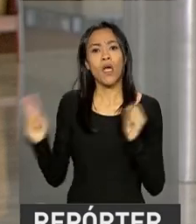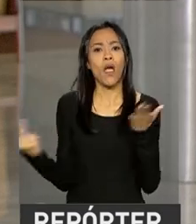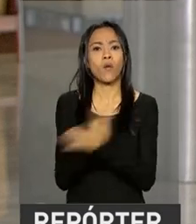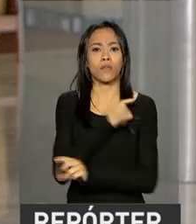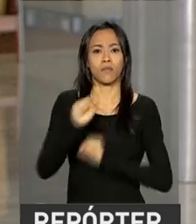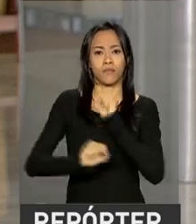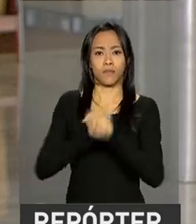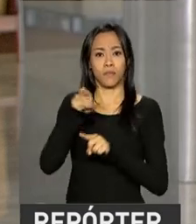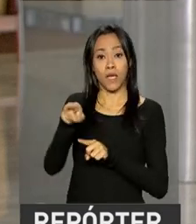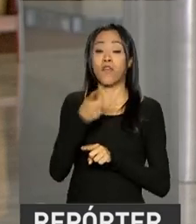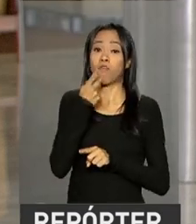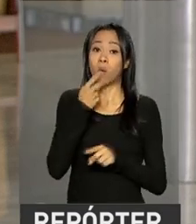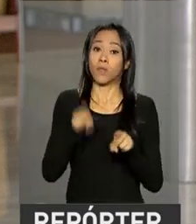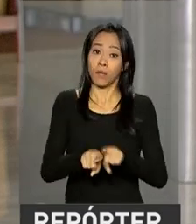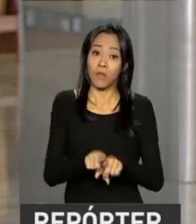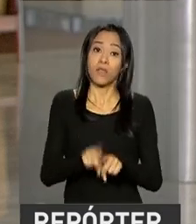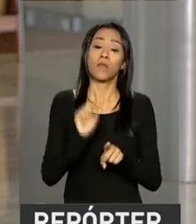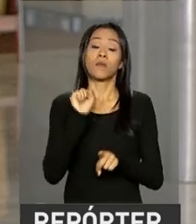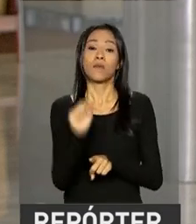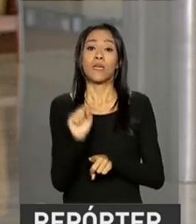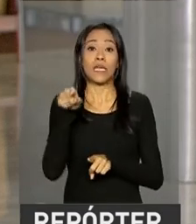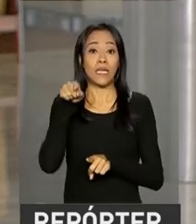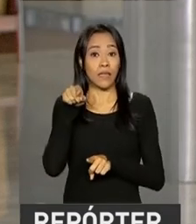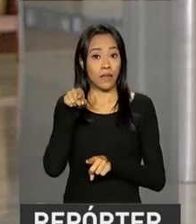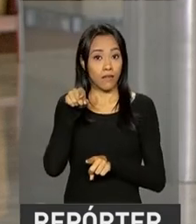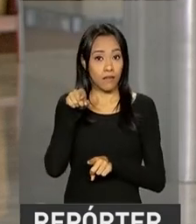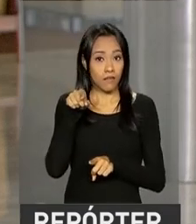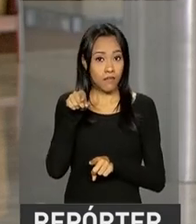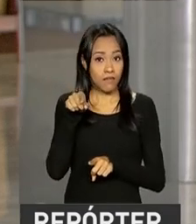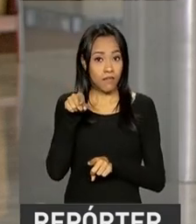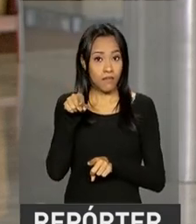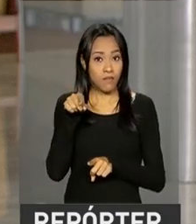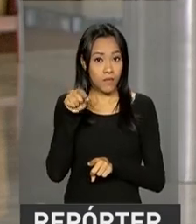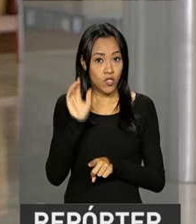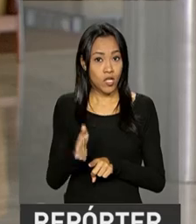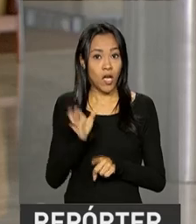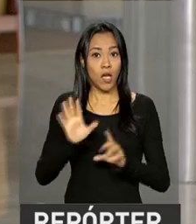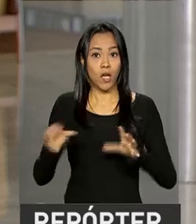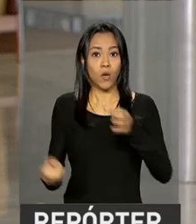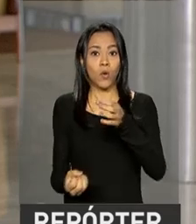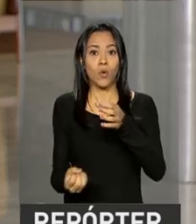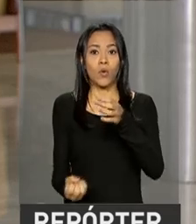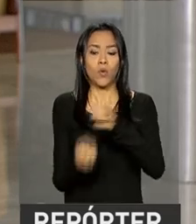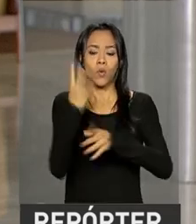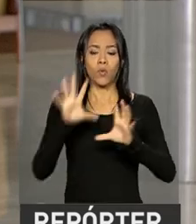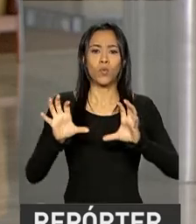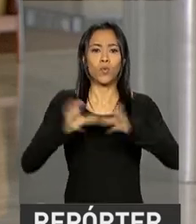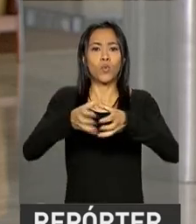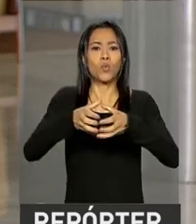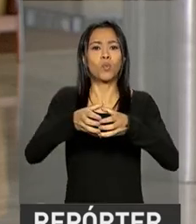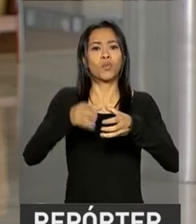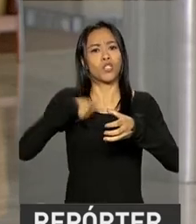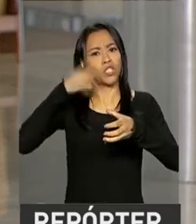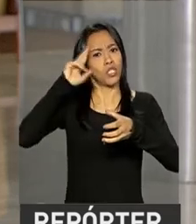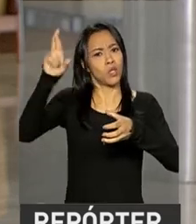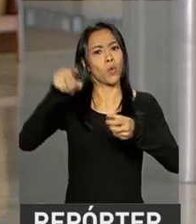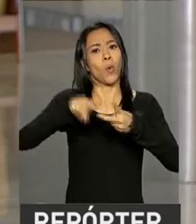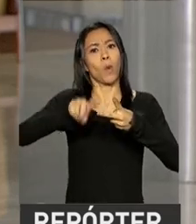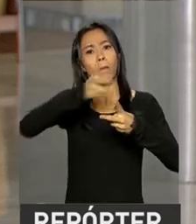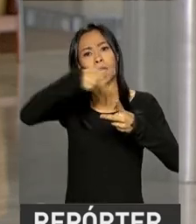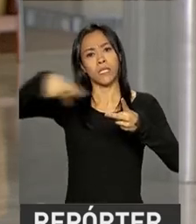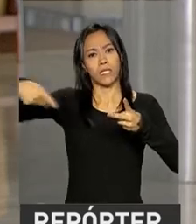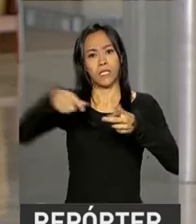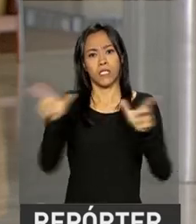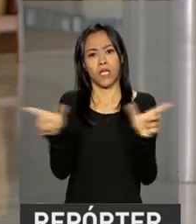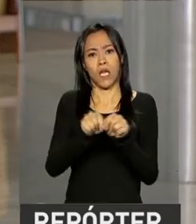FUNAI afirmou ainda que estabeleceu um comitê de crise com diretores e também com o presidente da